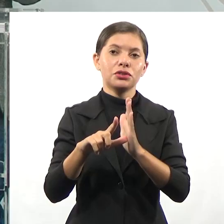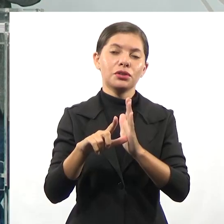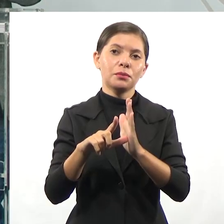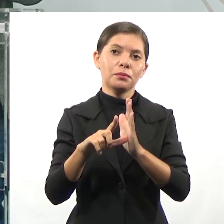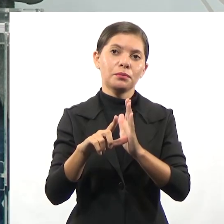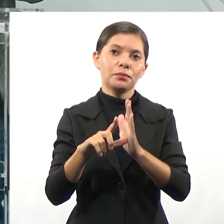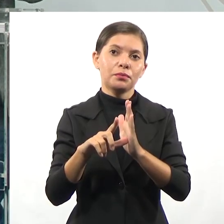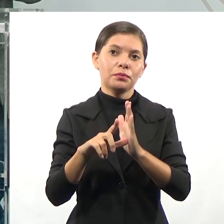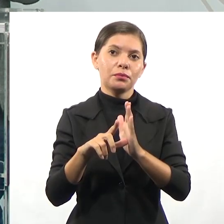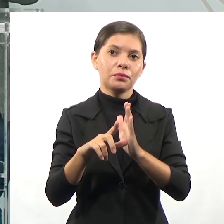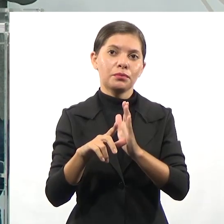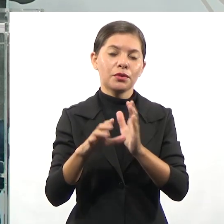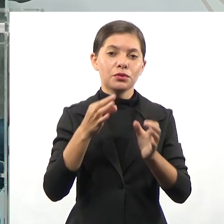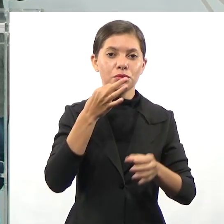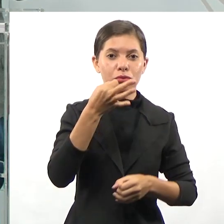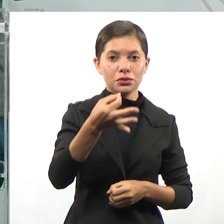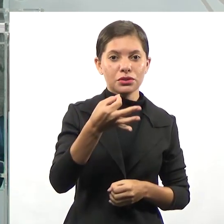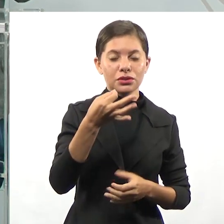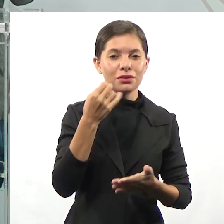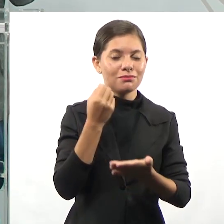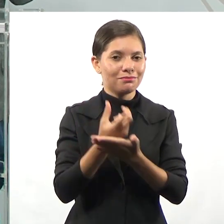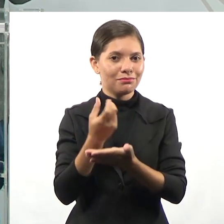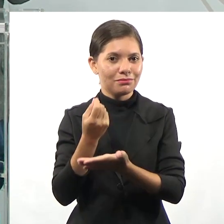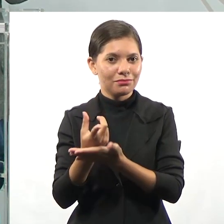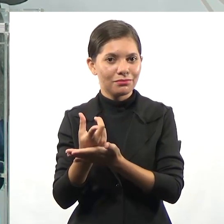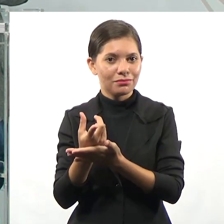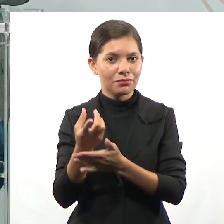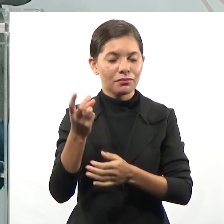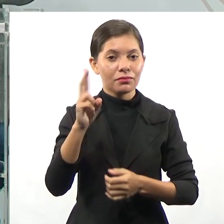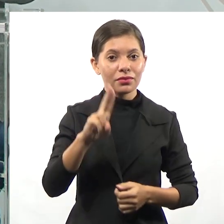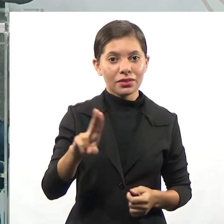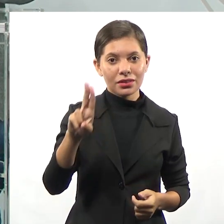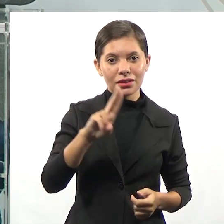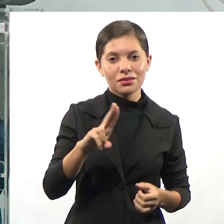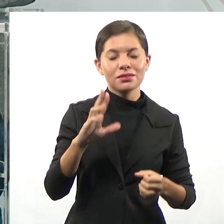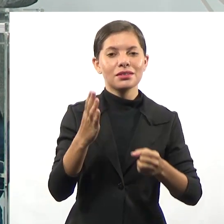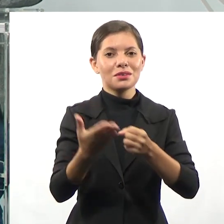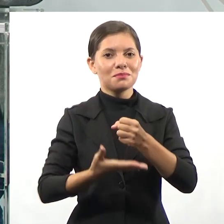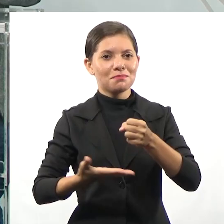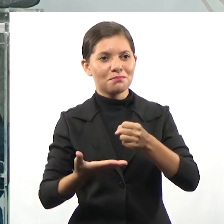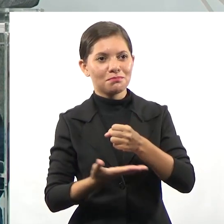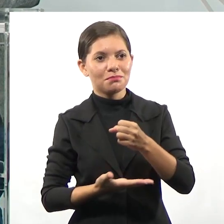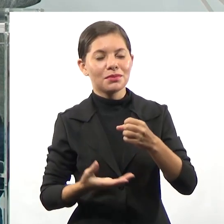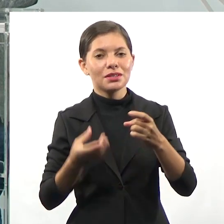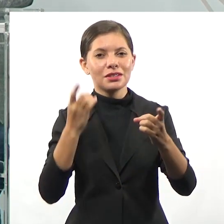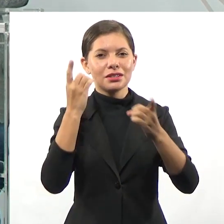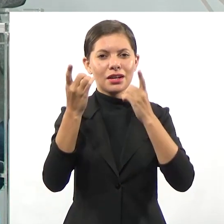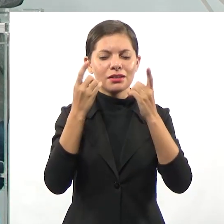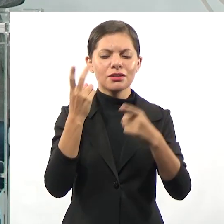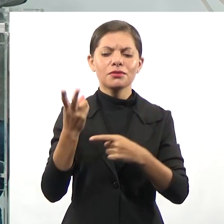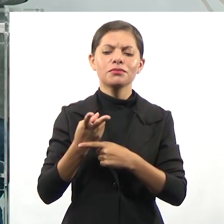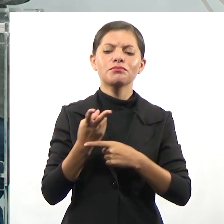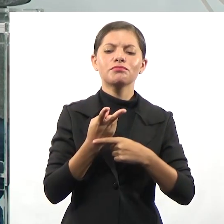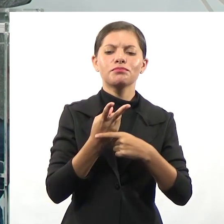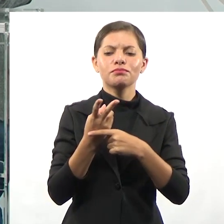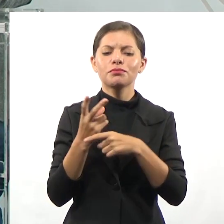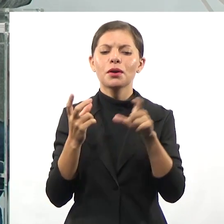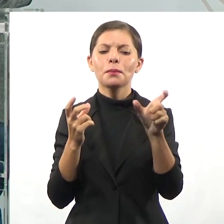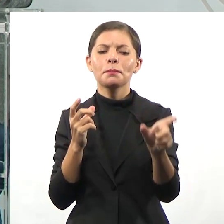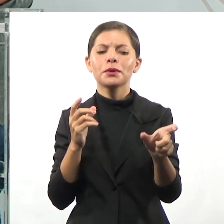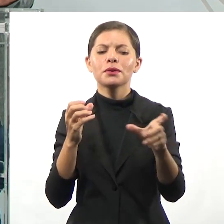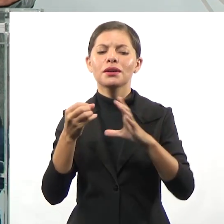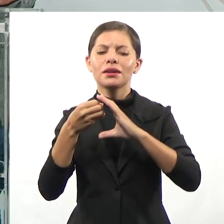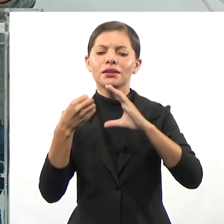base de dados, ele verifica qual consumidor tem uma característica próxima da sua, tem hábitos de compra próximos das suas, para